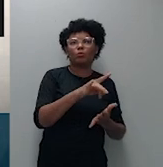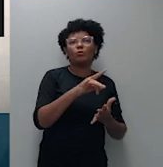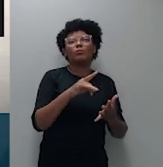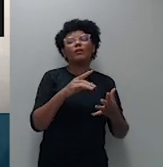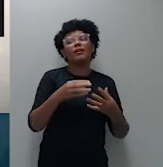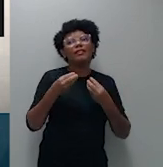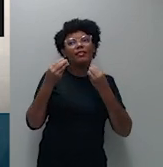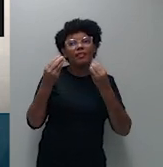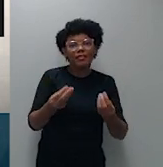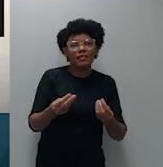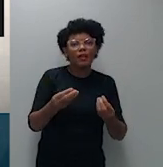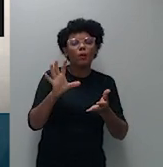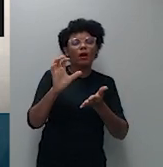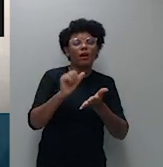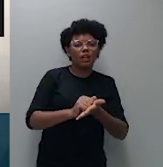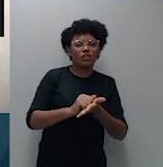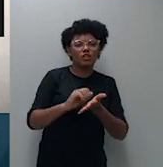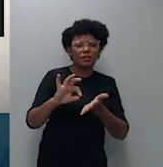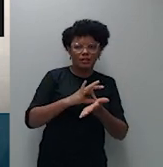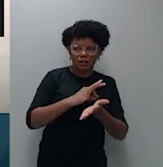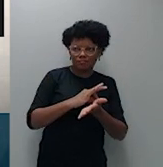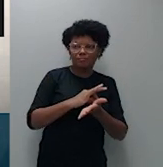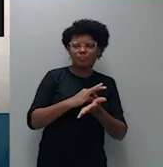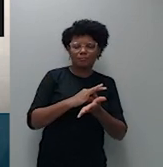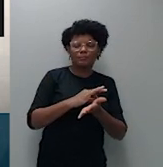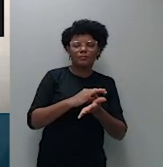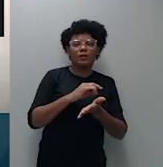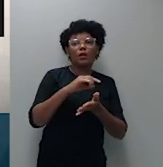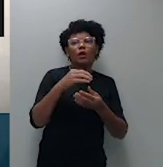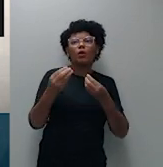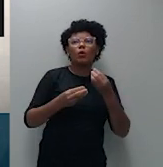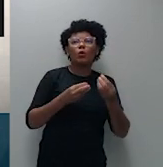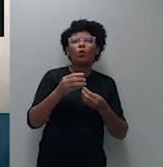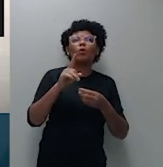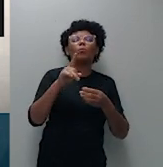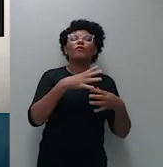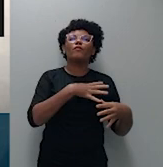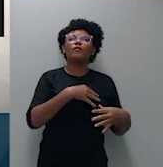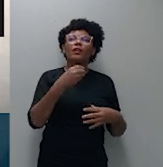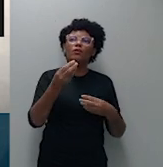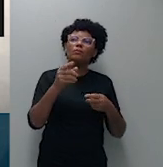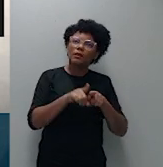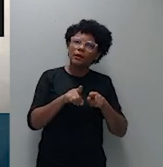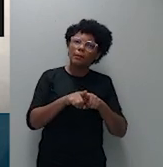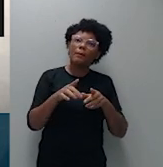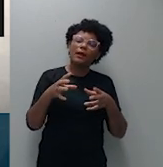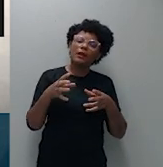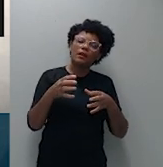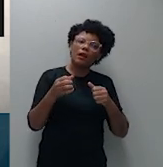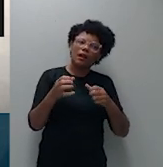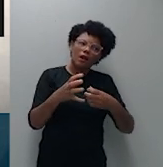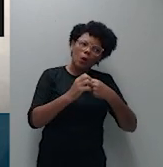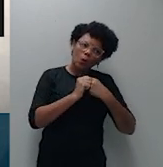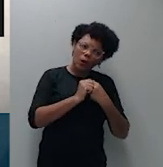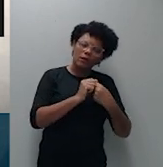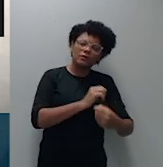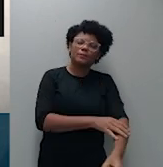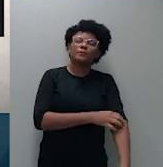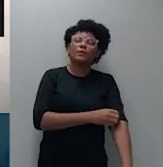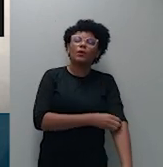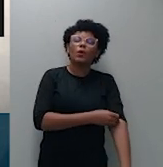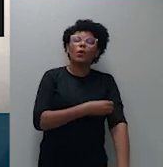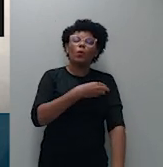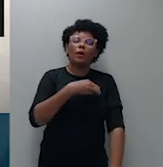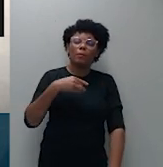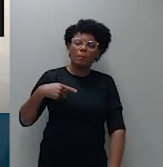consentimento para registrar o recém-nascido como exercer sua guarda o